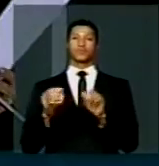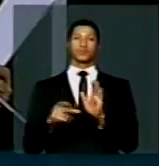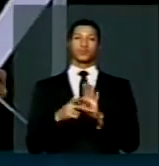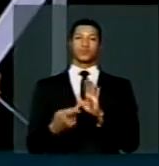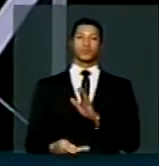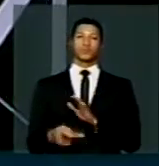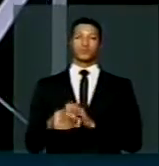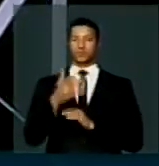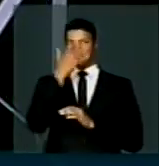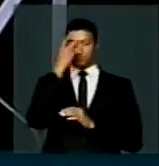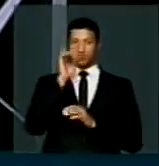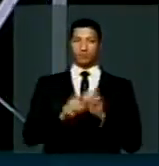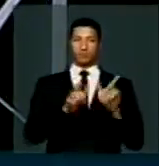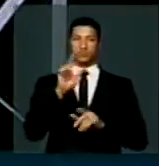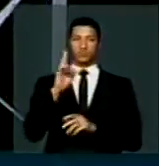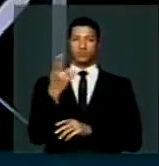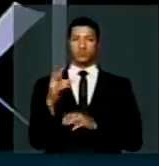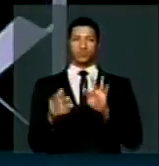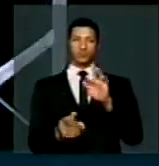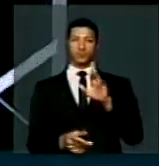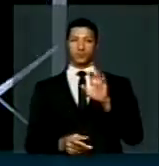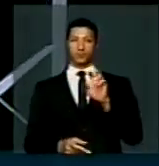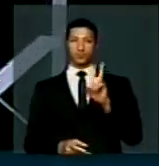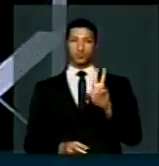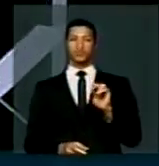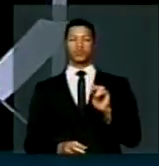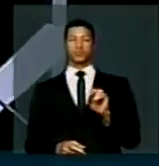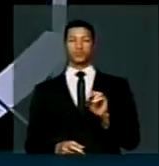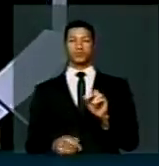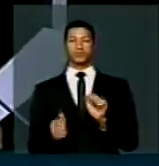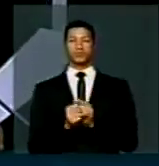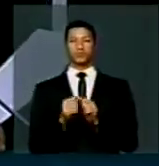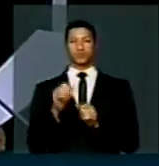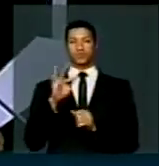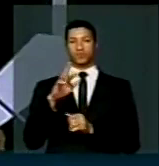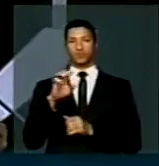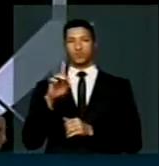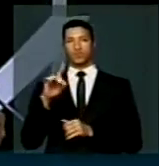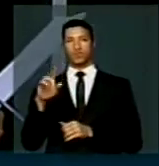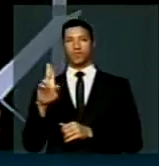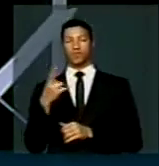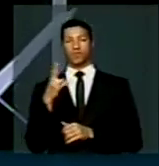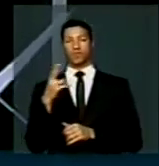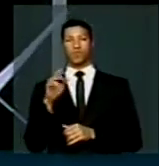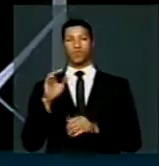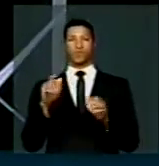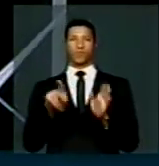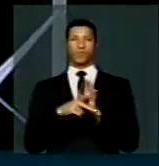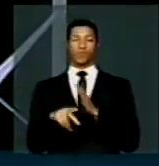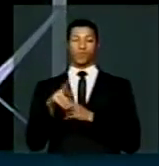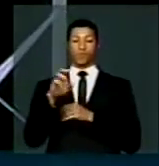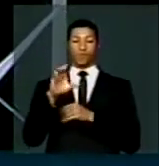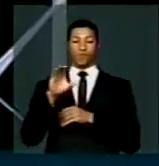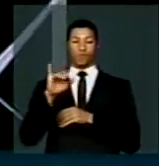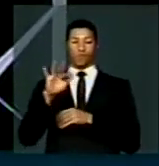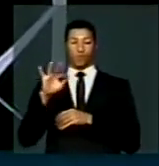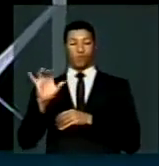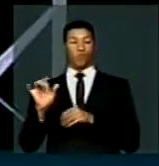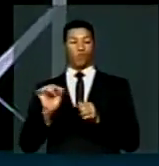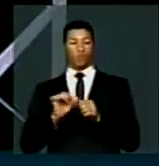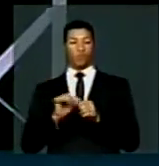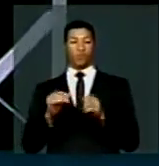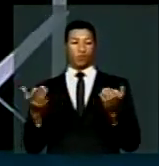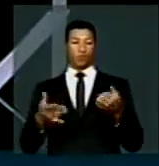de destinar à história do frevo um prédio histórico do Recife, completamente